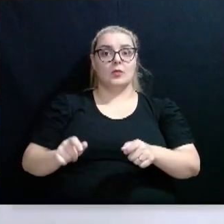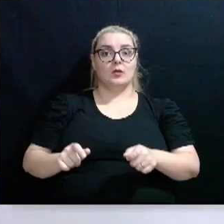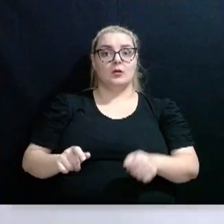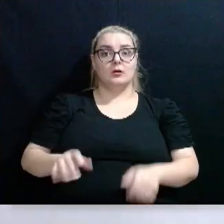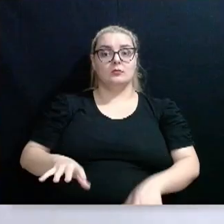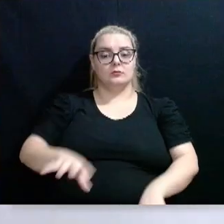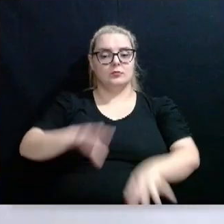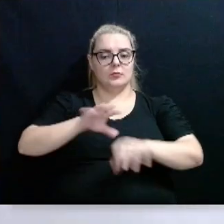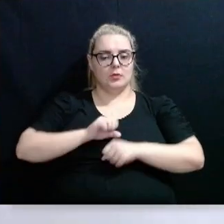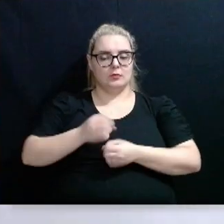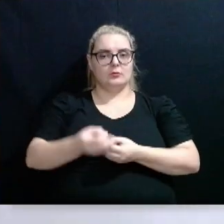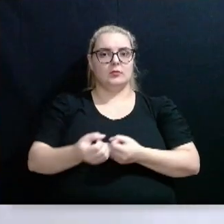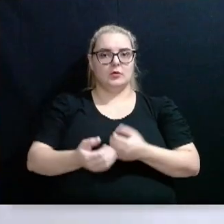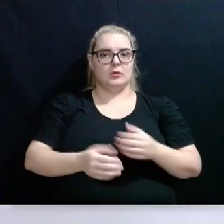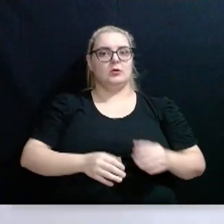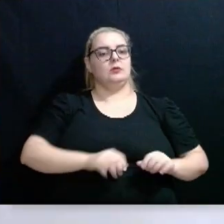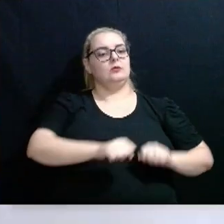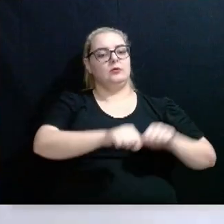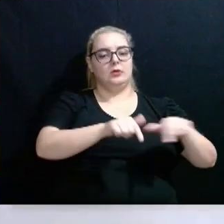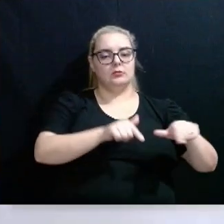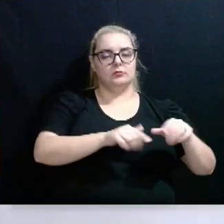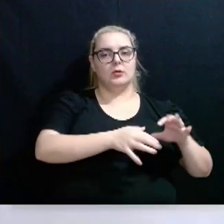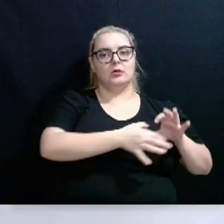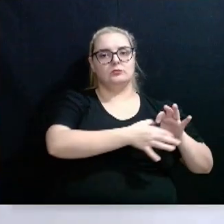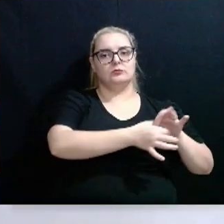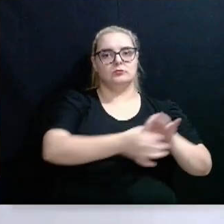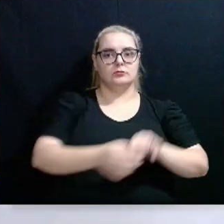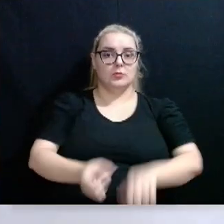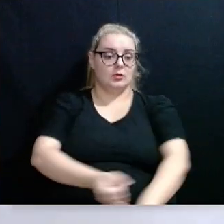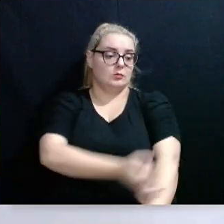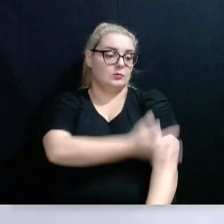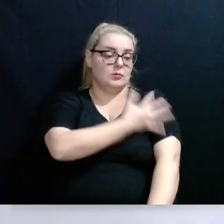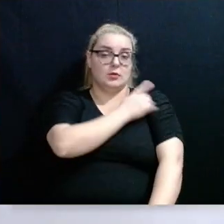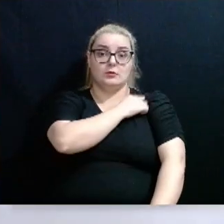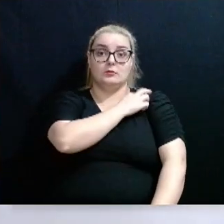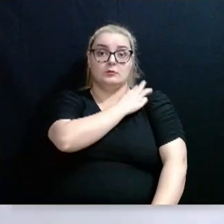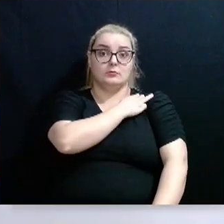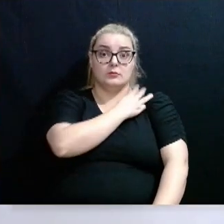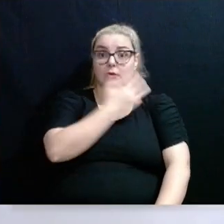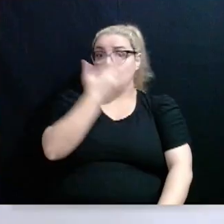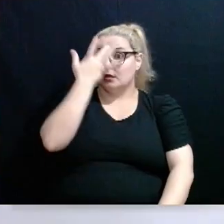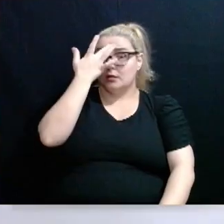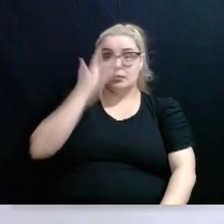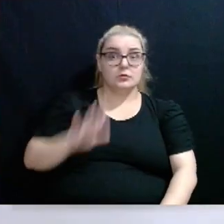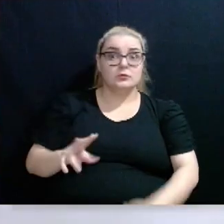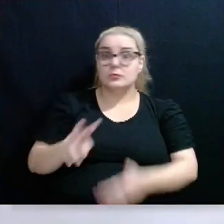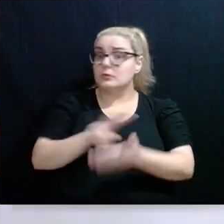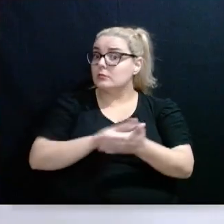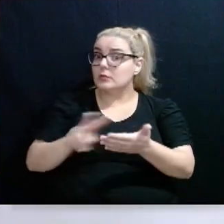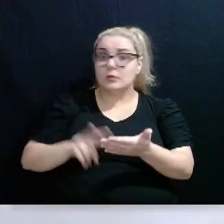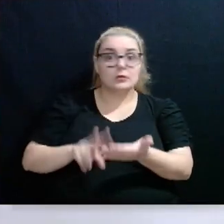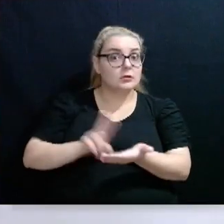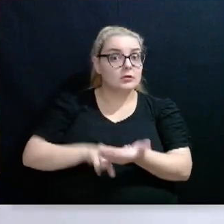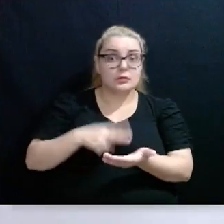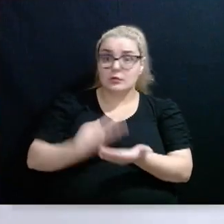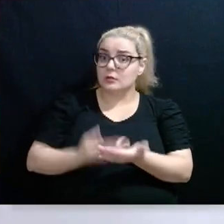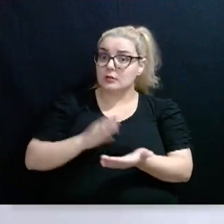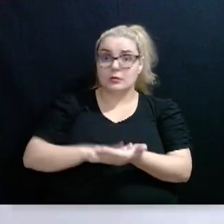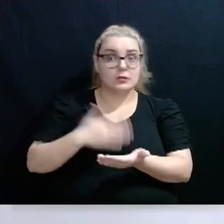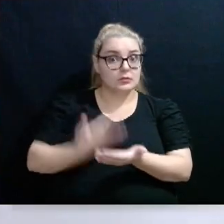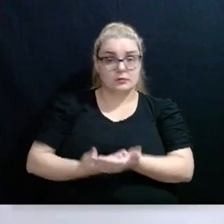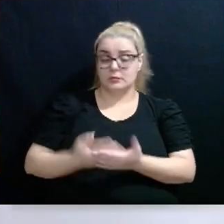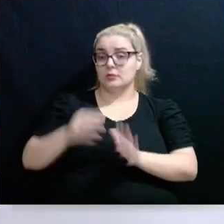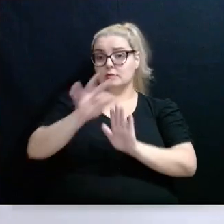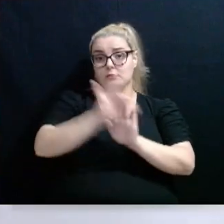pelo ciclo fundamental, ensino médio, muitas vezes não conseguem sequer leitura e interpretação de um texto. Isso